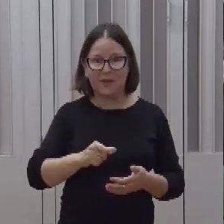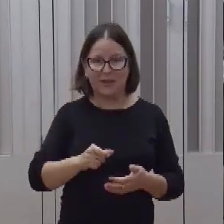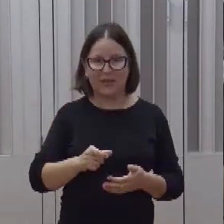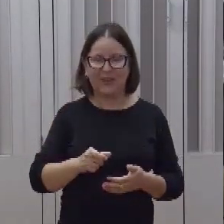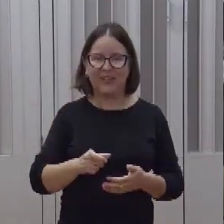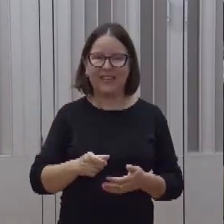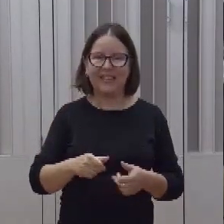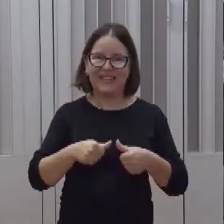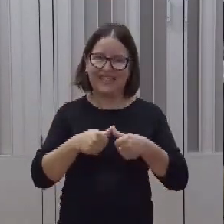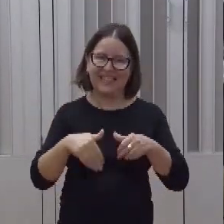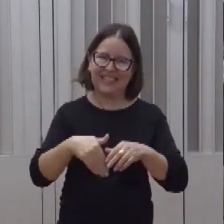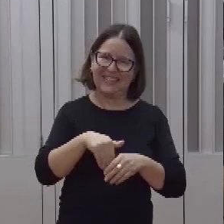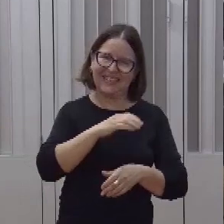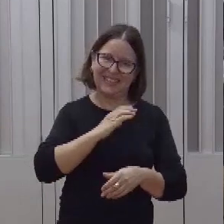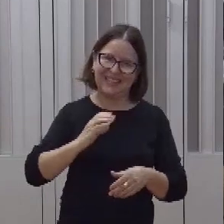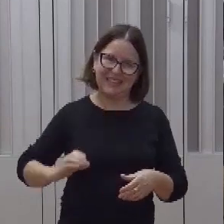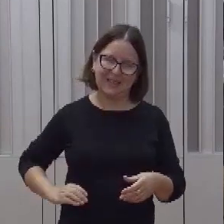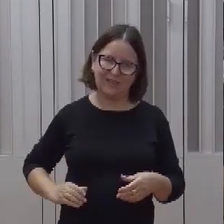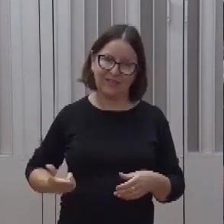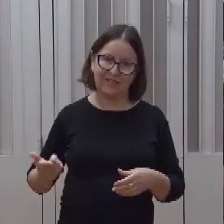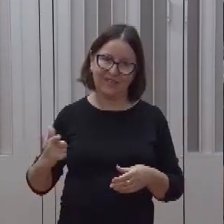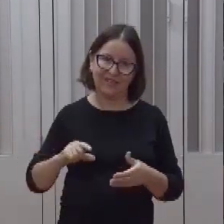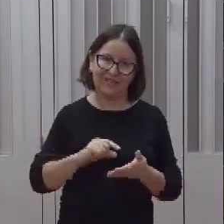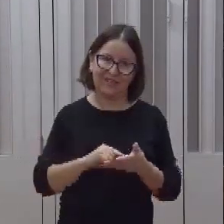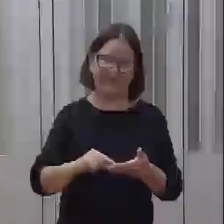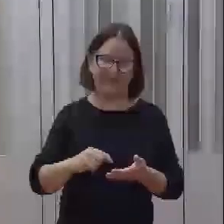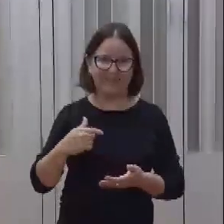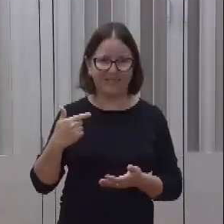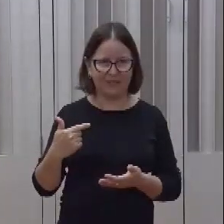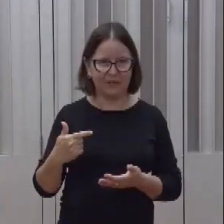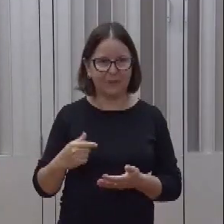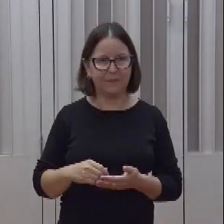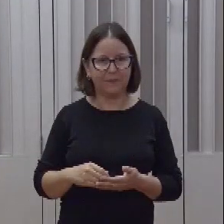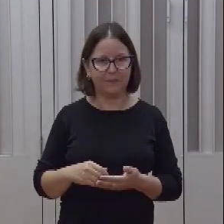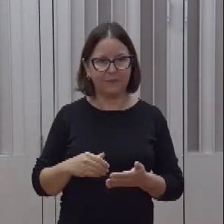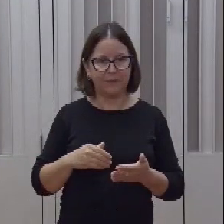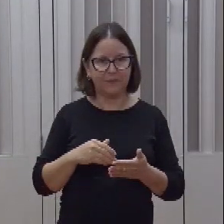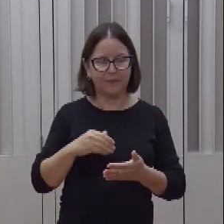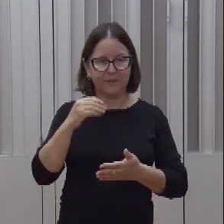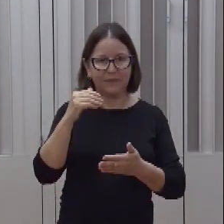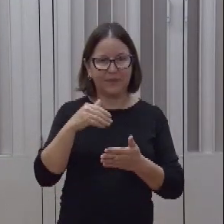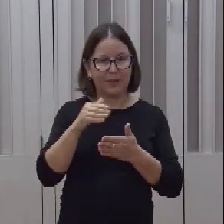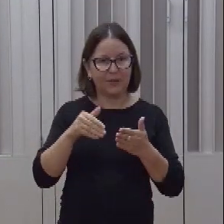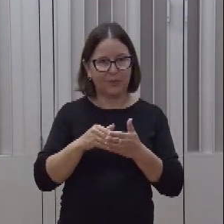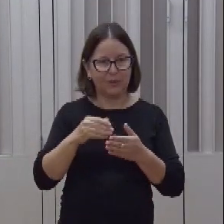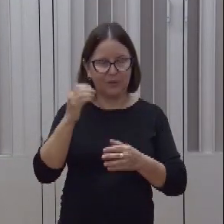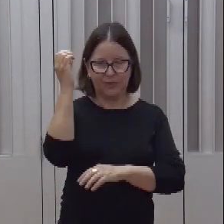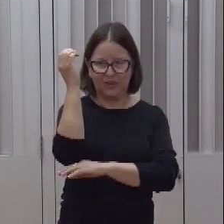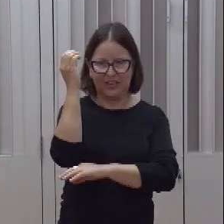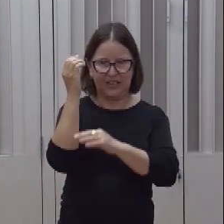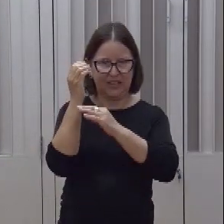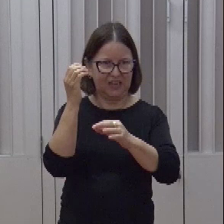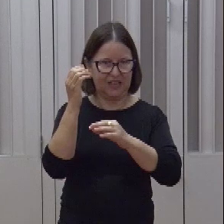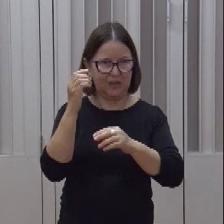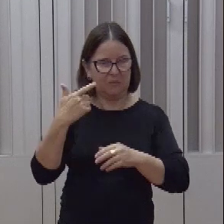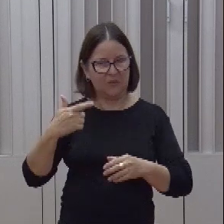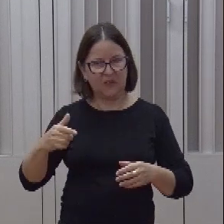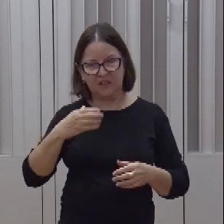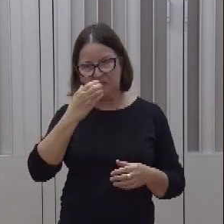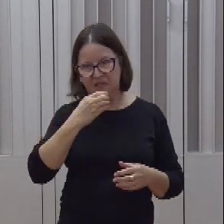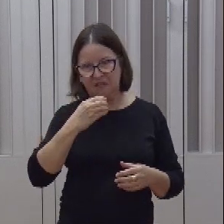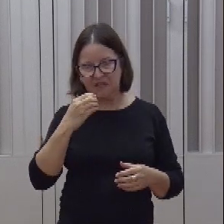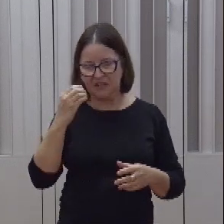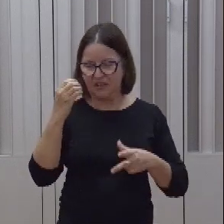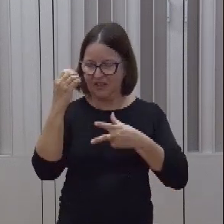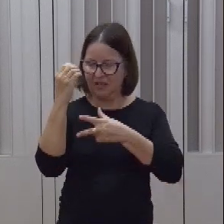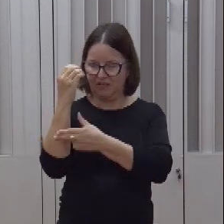versículo 2. Versículo 2. Todo ramo que estando em mim não der fruto, ele o